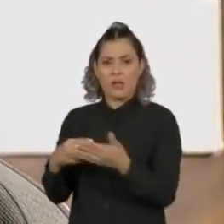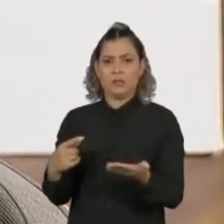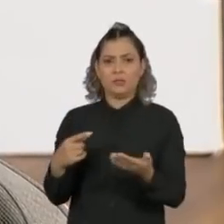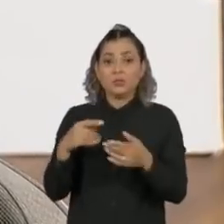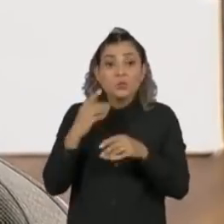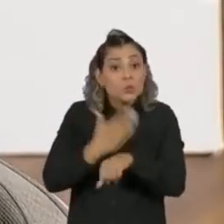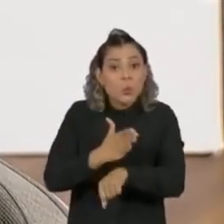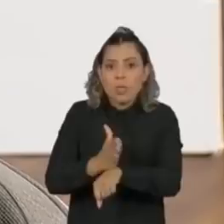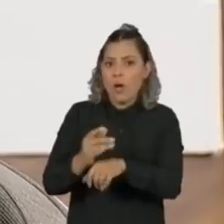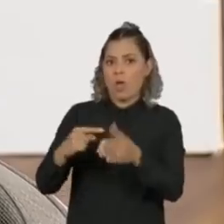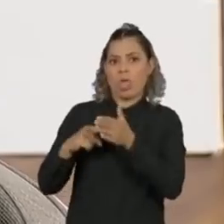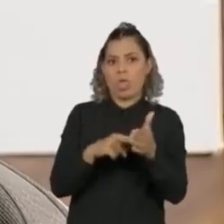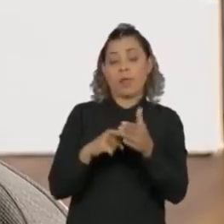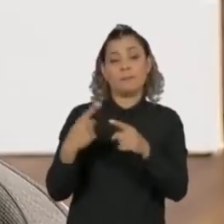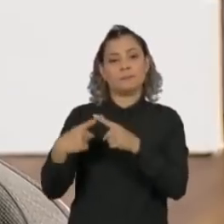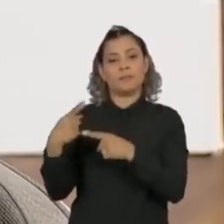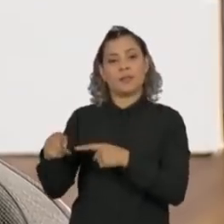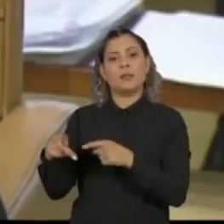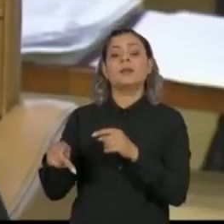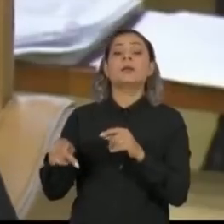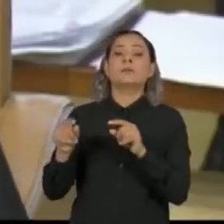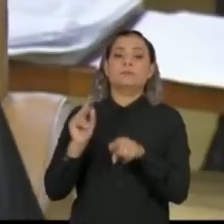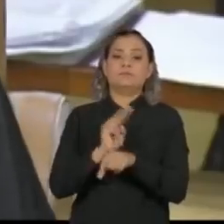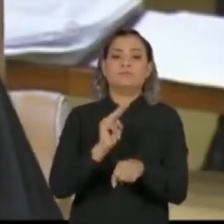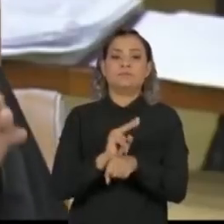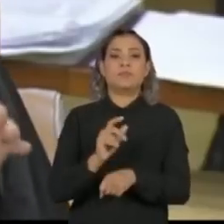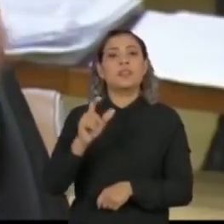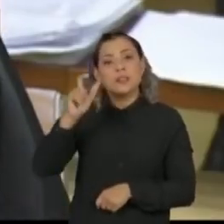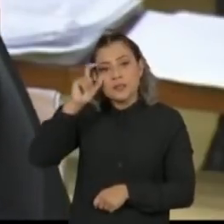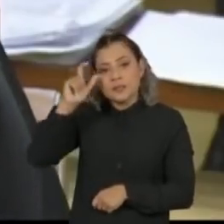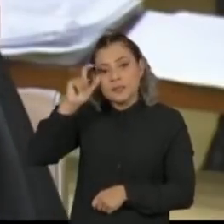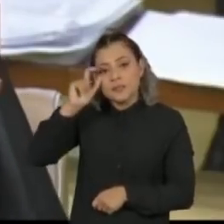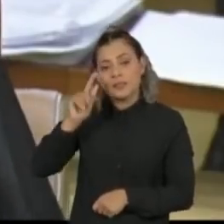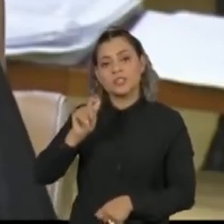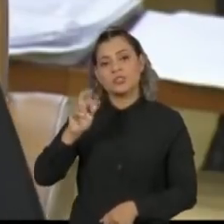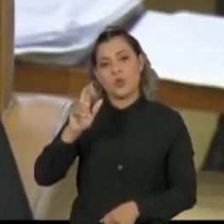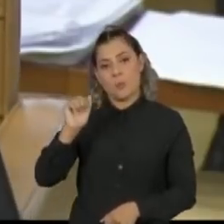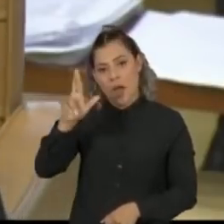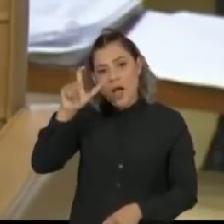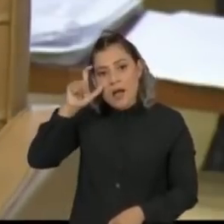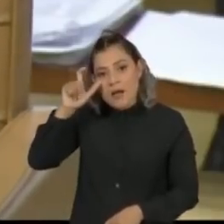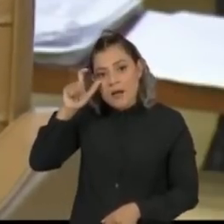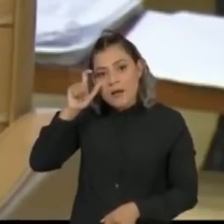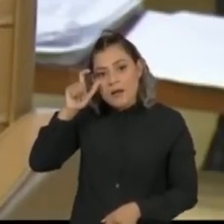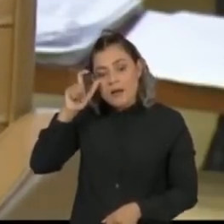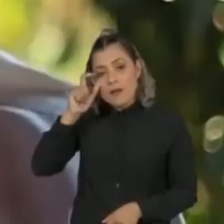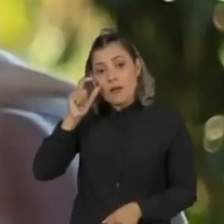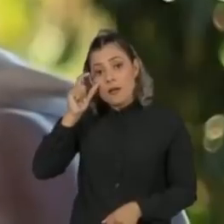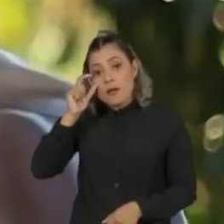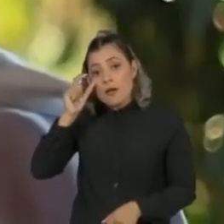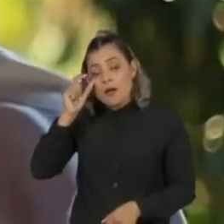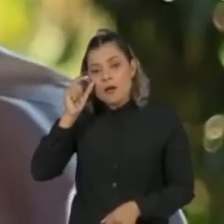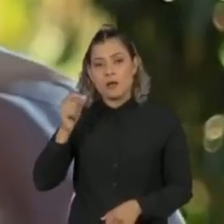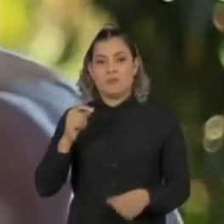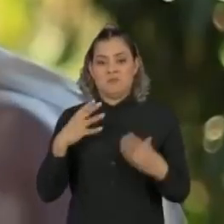porque ele está protegido por uma liminar do ministro Gilmar Mendes, do Supremo Tribunal Federal, que impede que seja alvo de ações ou denúncias no